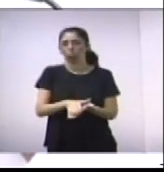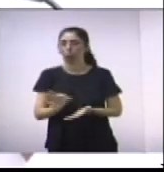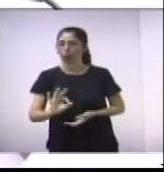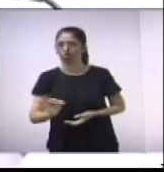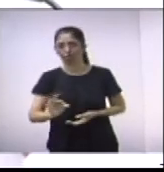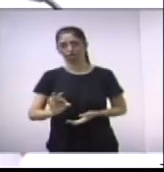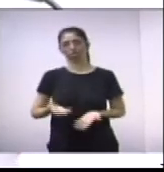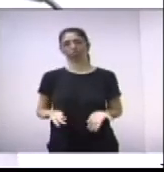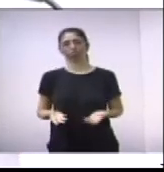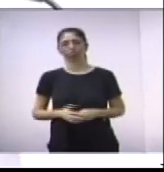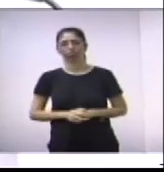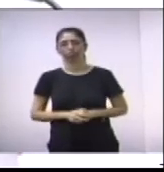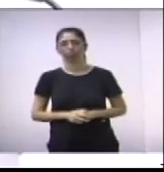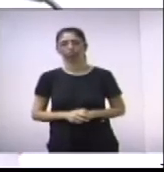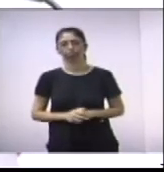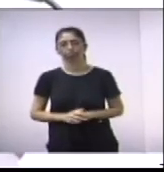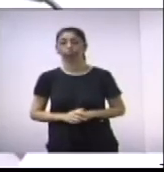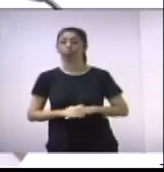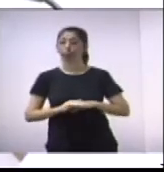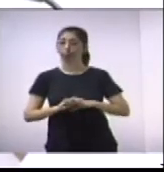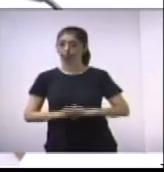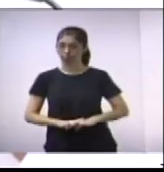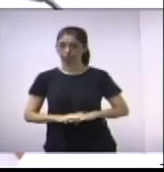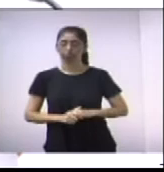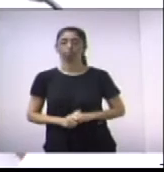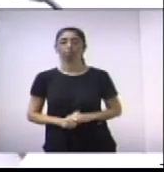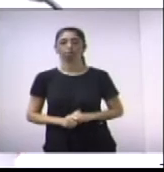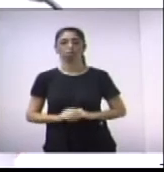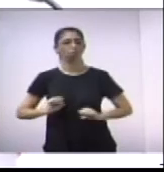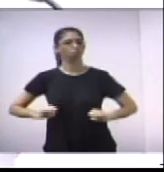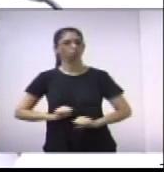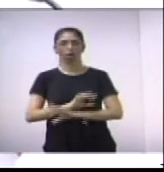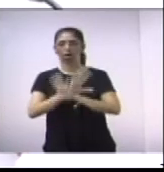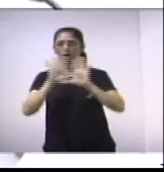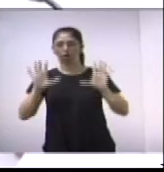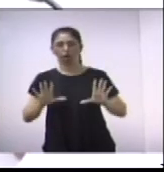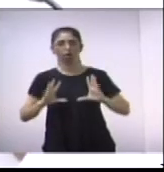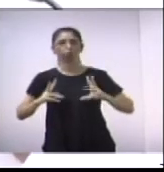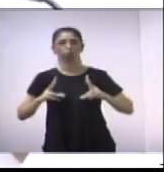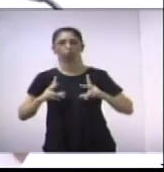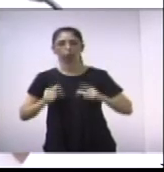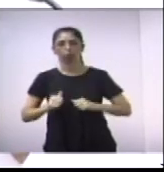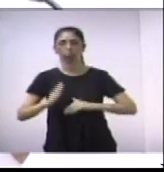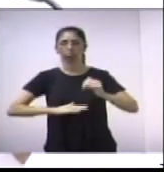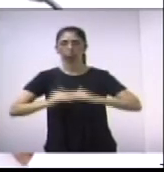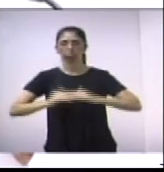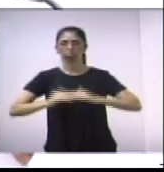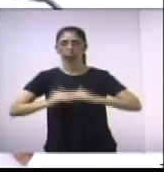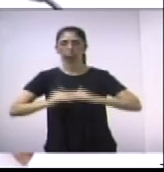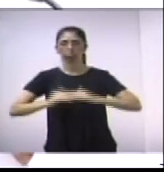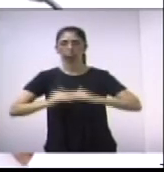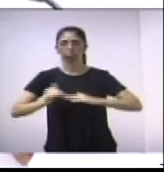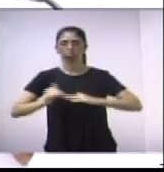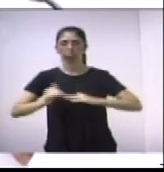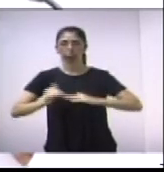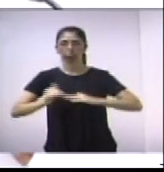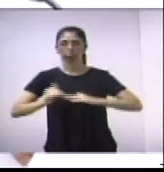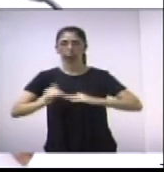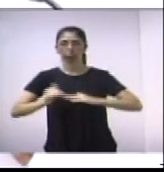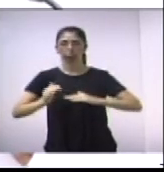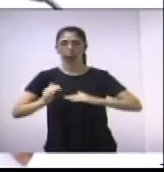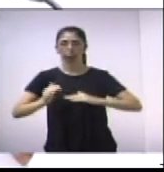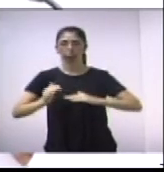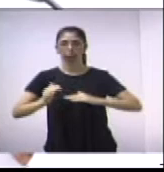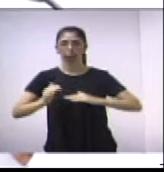sanção. 59. Ora, é evidente que a fiscalização dos serviços prestados pela empresa MD4 cabia única e exclusivamente